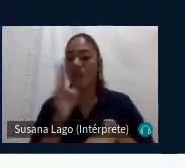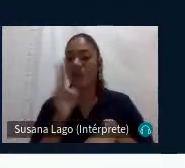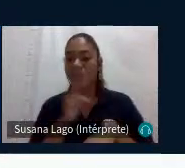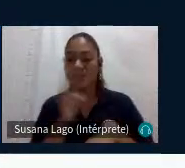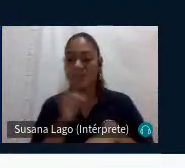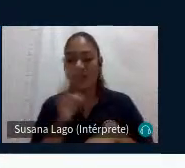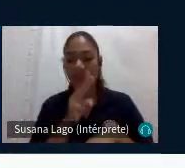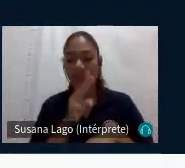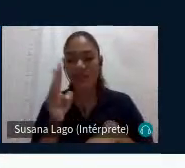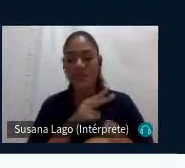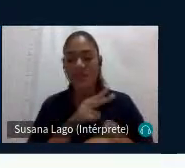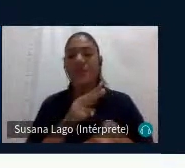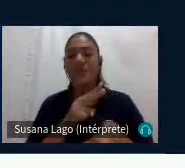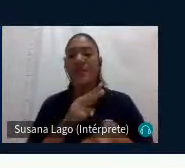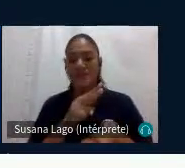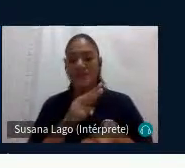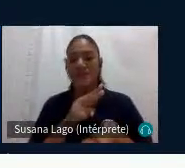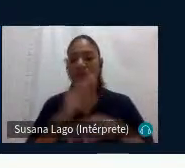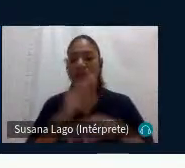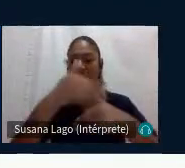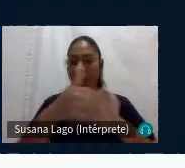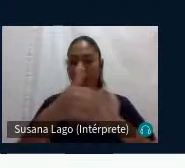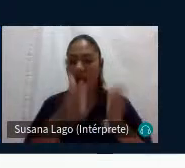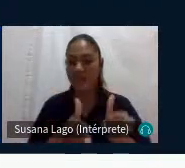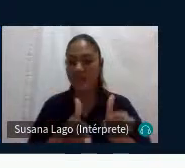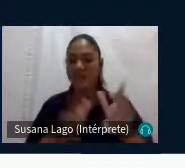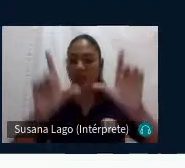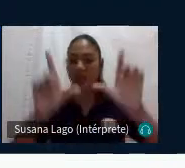essa caixa redutora vai diminuir essa velocidade.